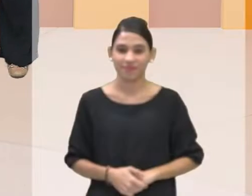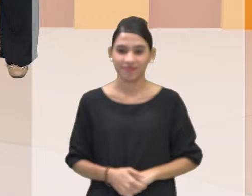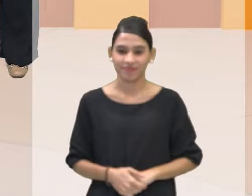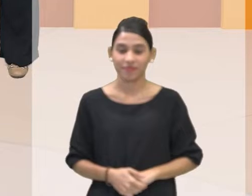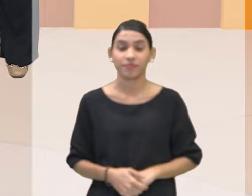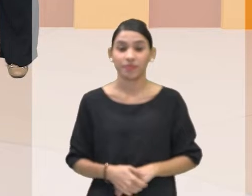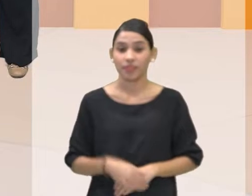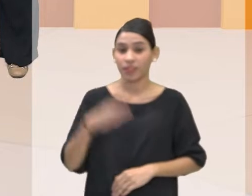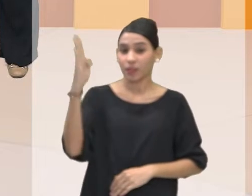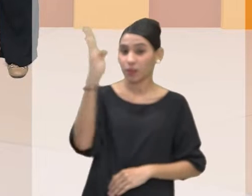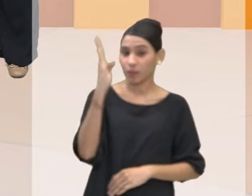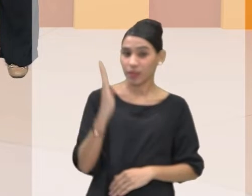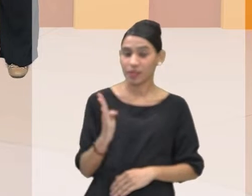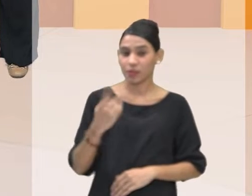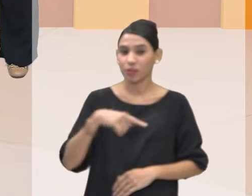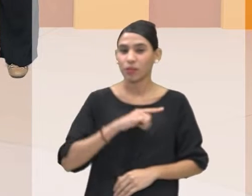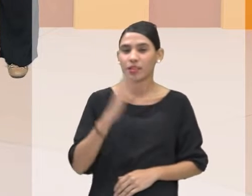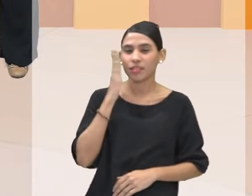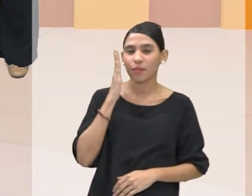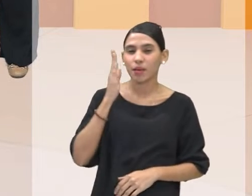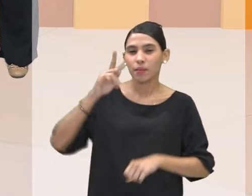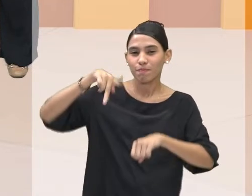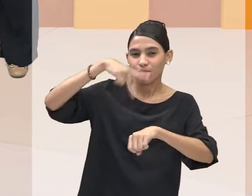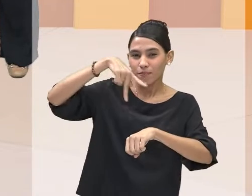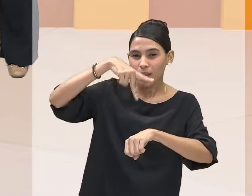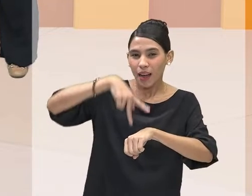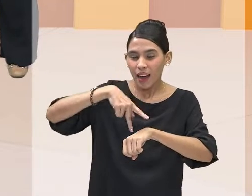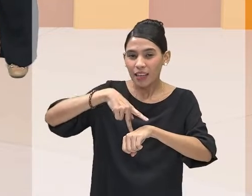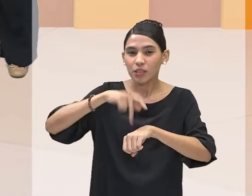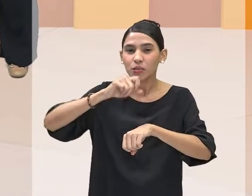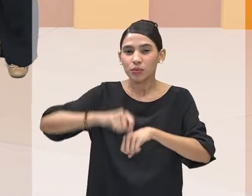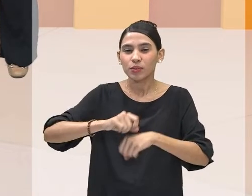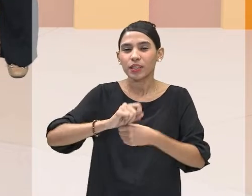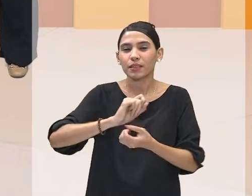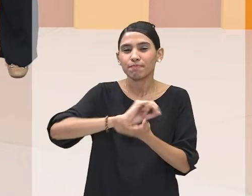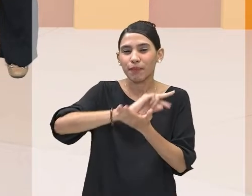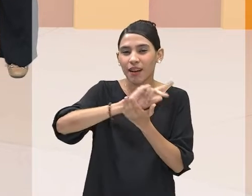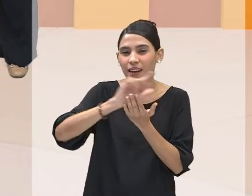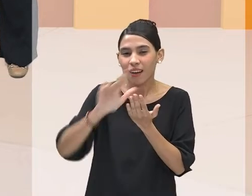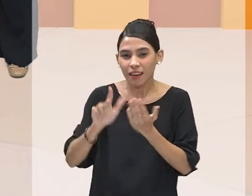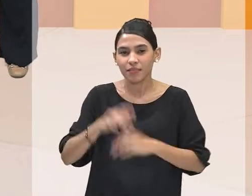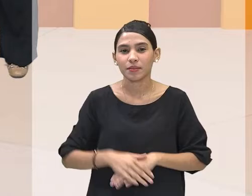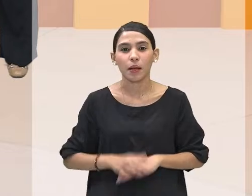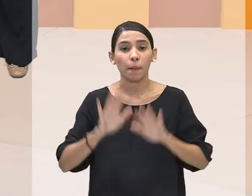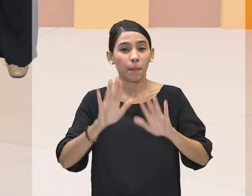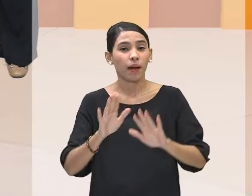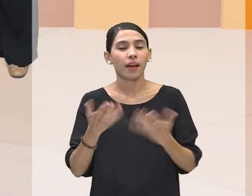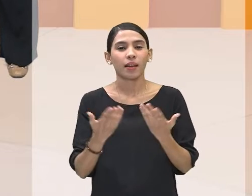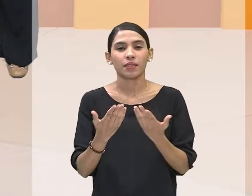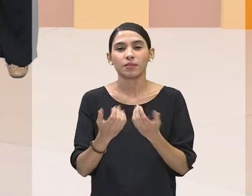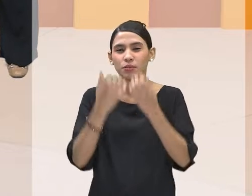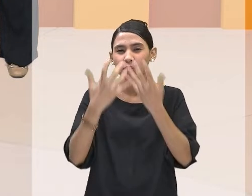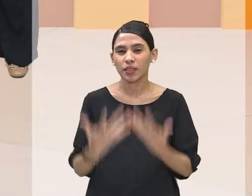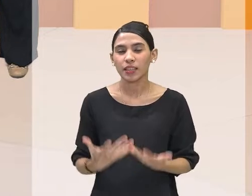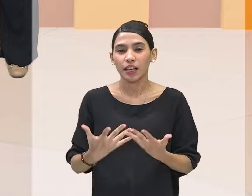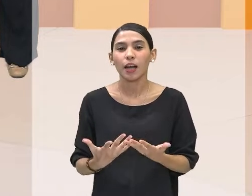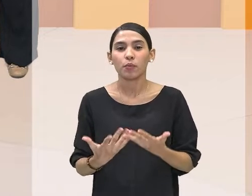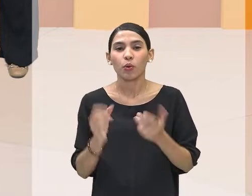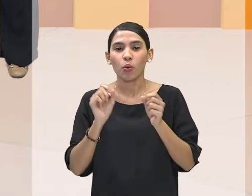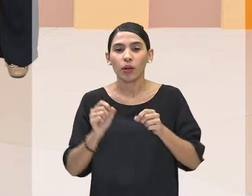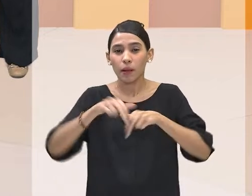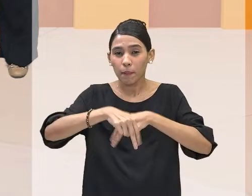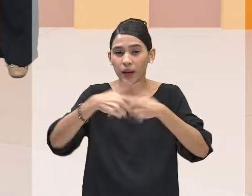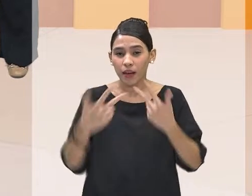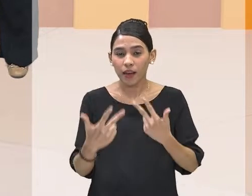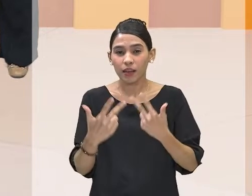O Brasil, como sabemos, ele é um país altamente diversificado. Isso quando a gente fala em etnias, porque